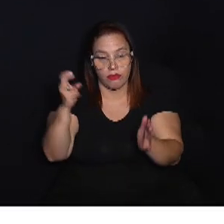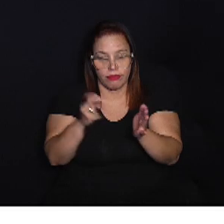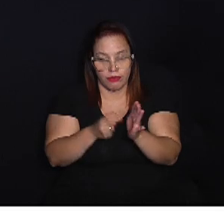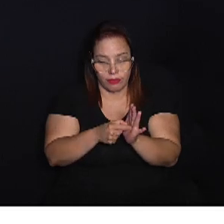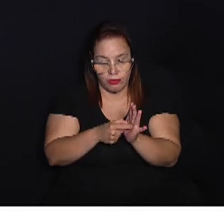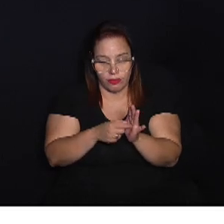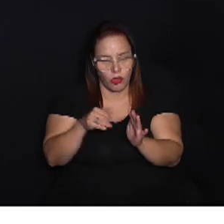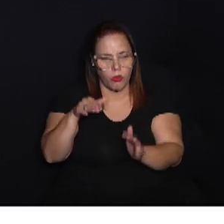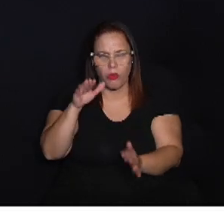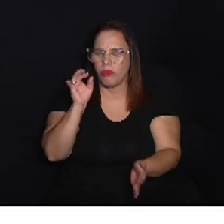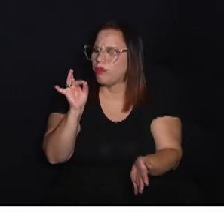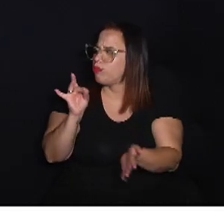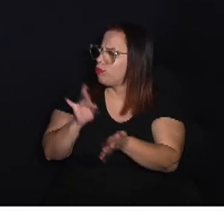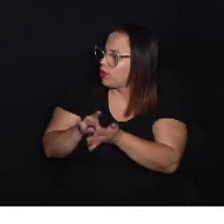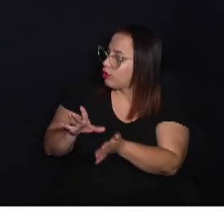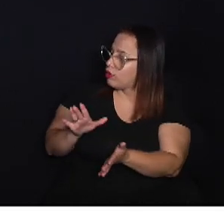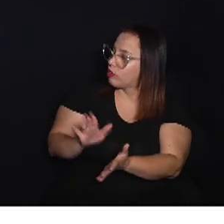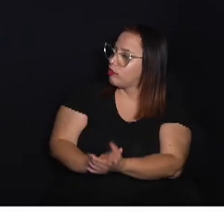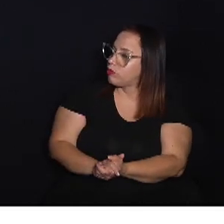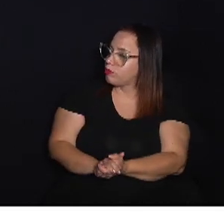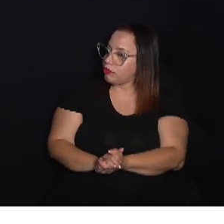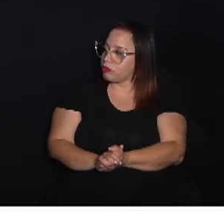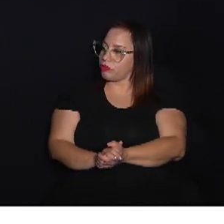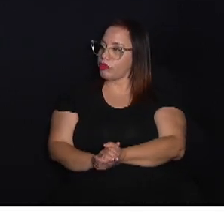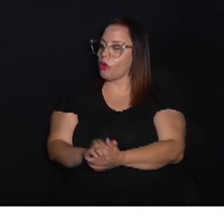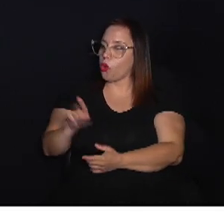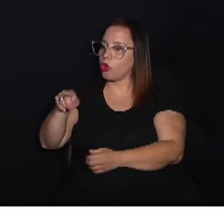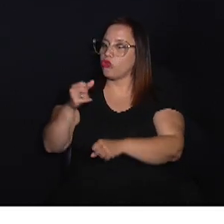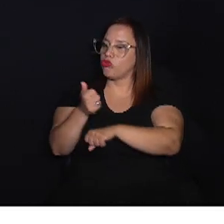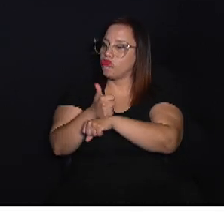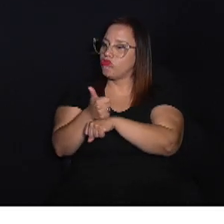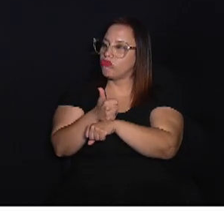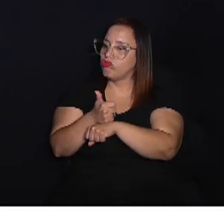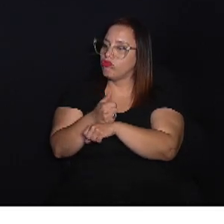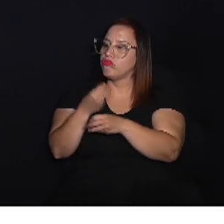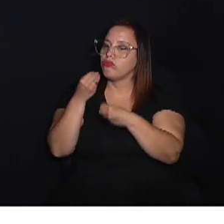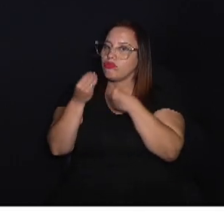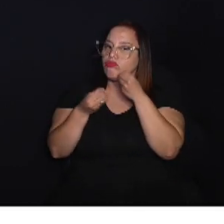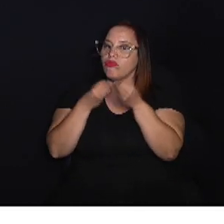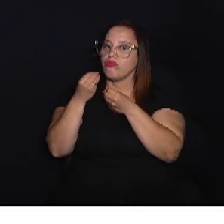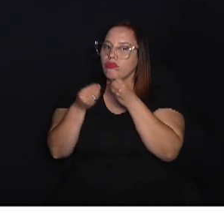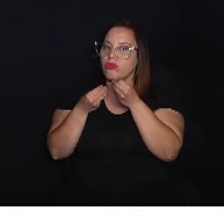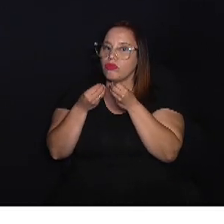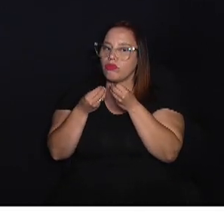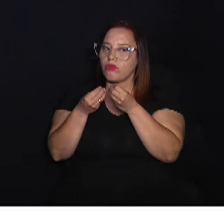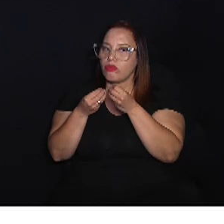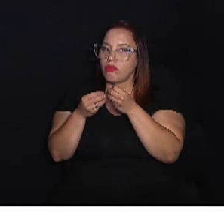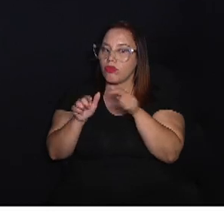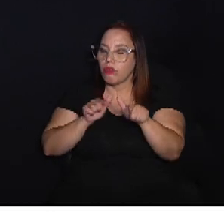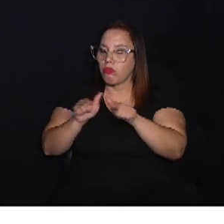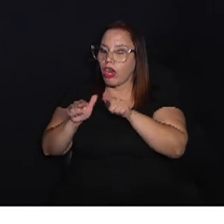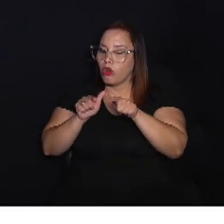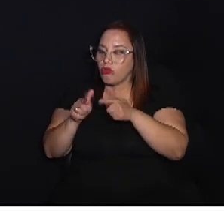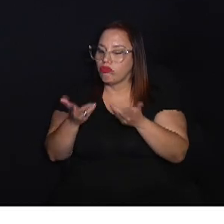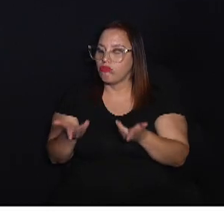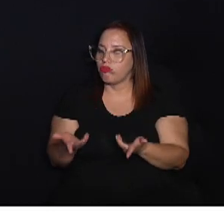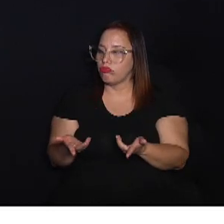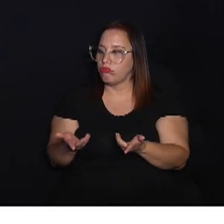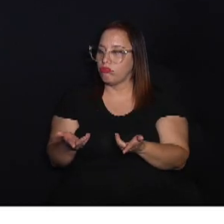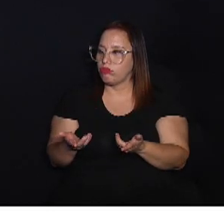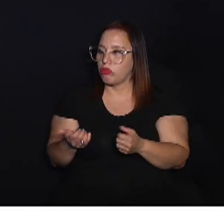mais. Perfeito. E a sua profissão, né? Como é o mercado de trabalho de